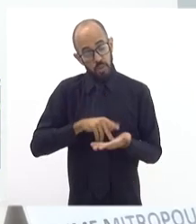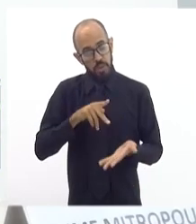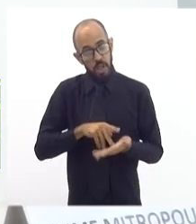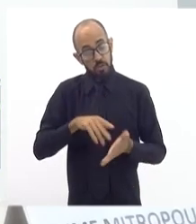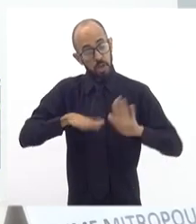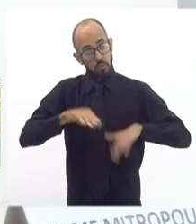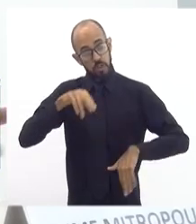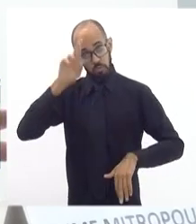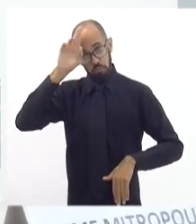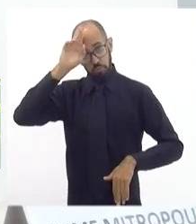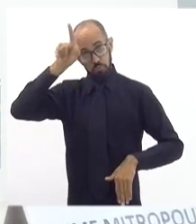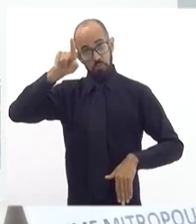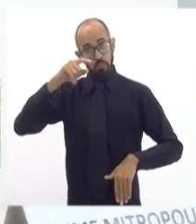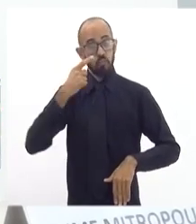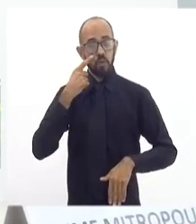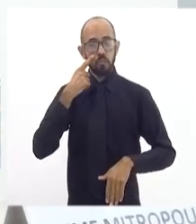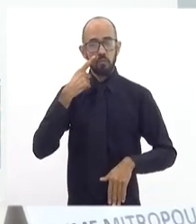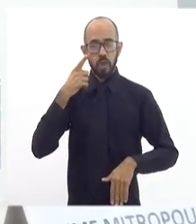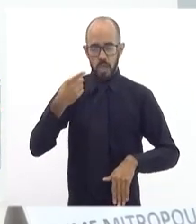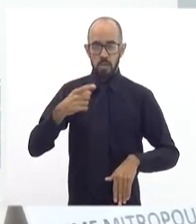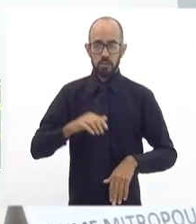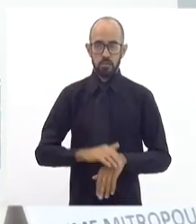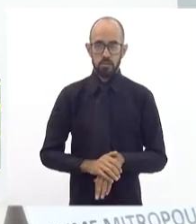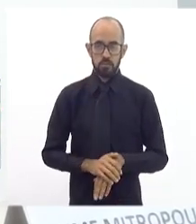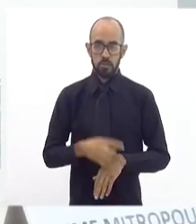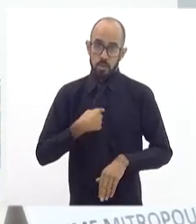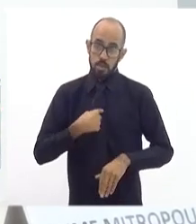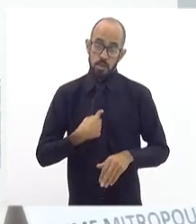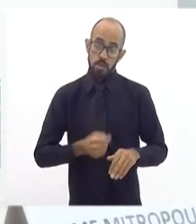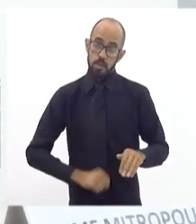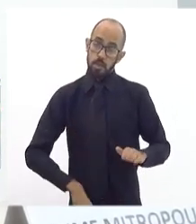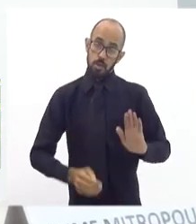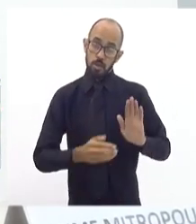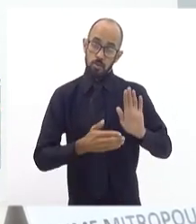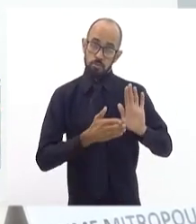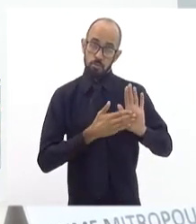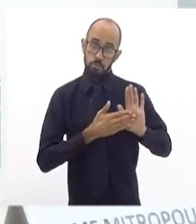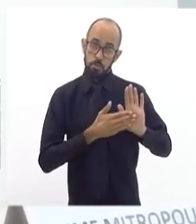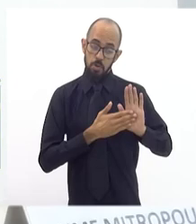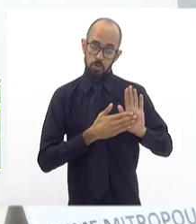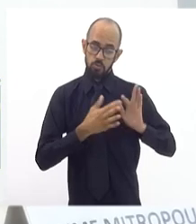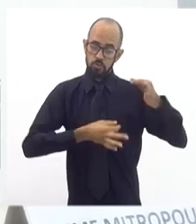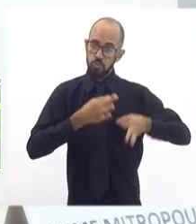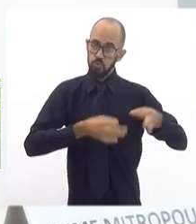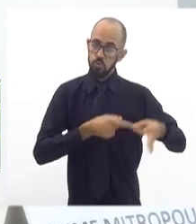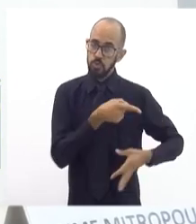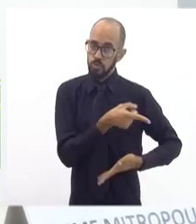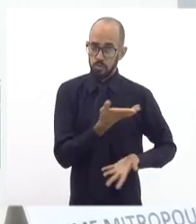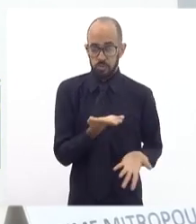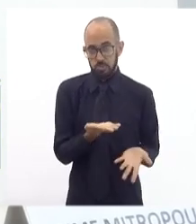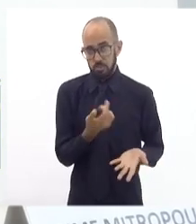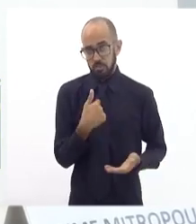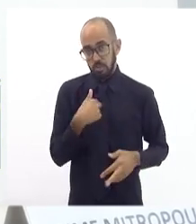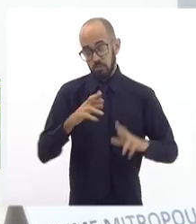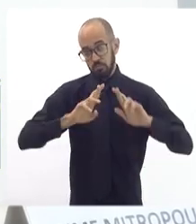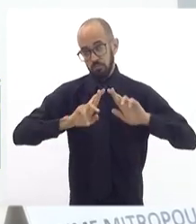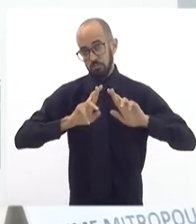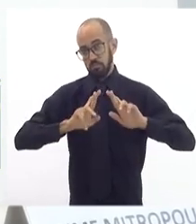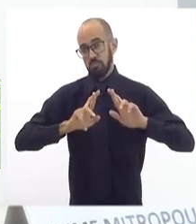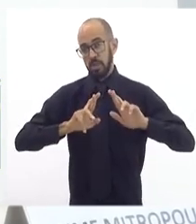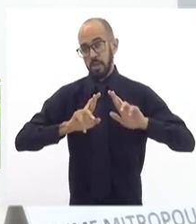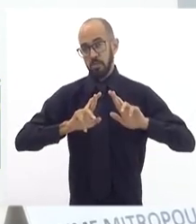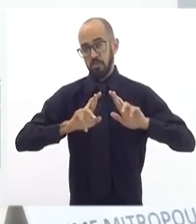equivocado posso vamos ver propôs ação em juízo e Espero espero muito